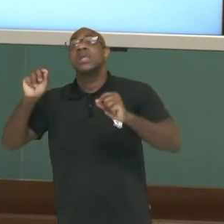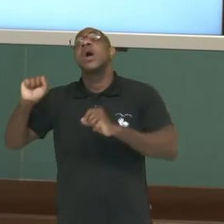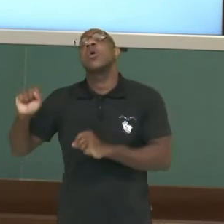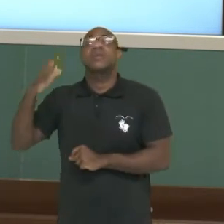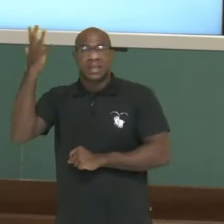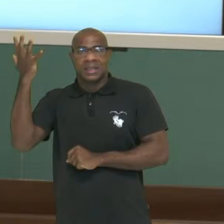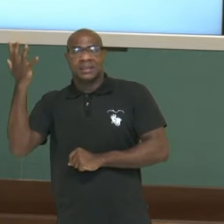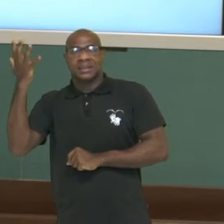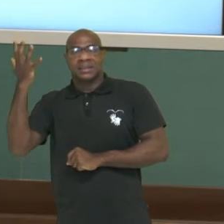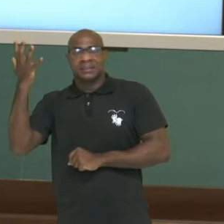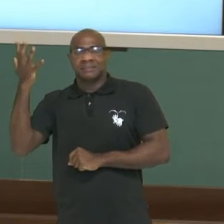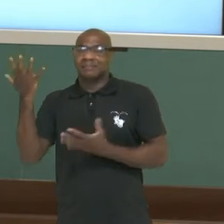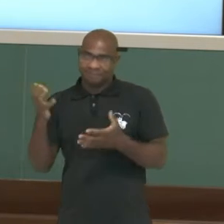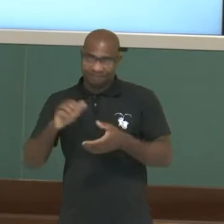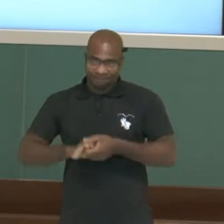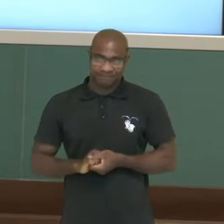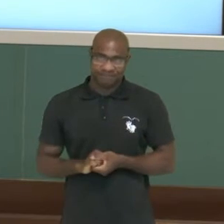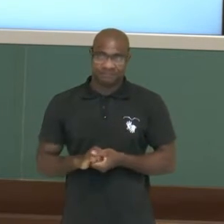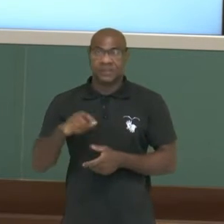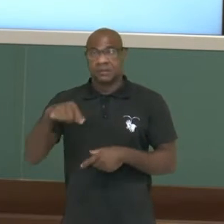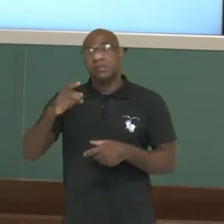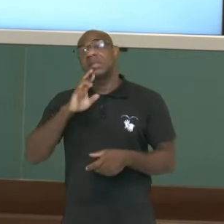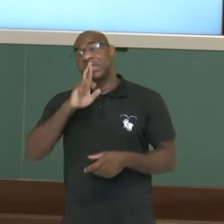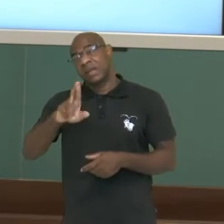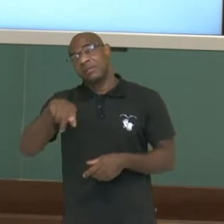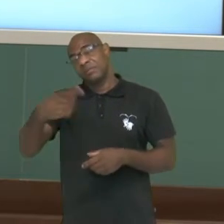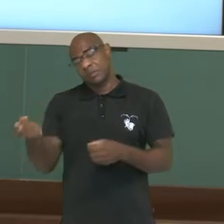resposta aí sugestiva, ok?